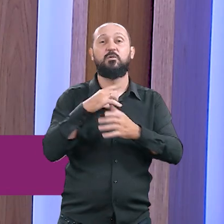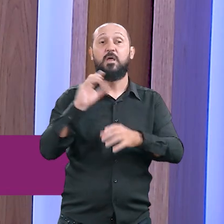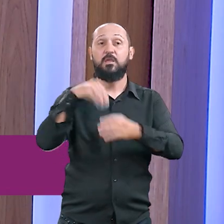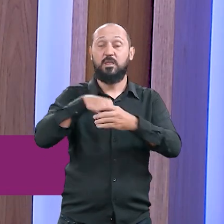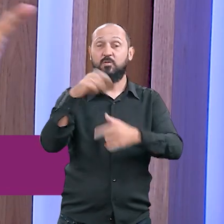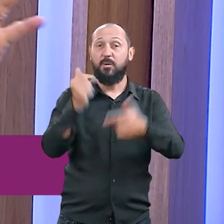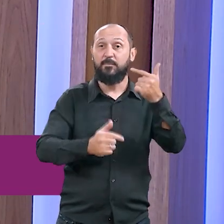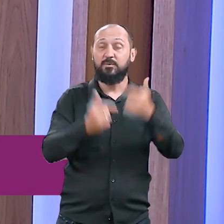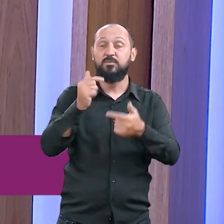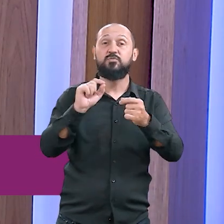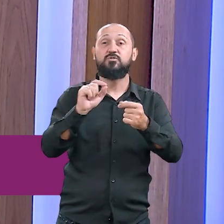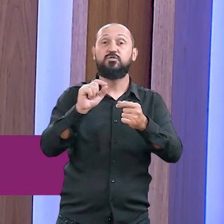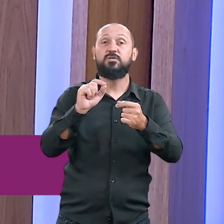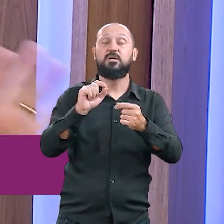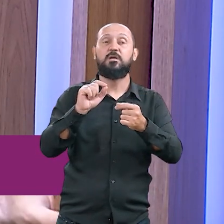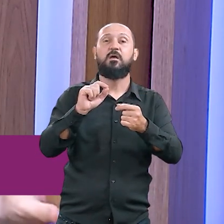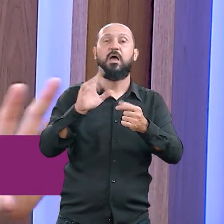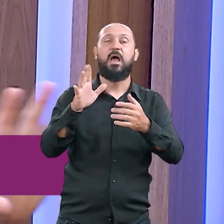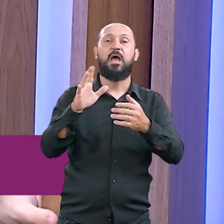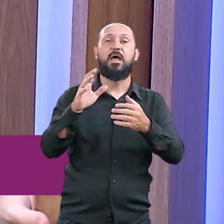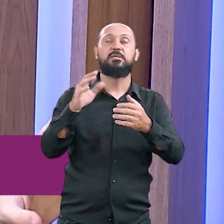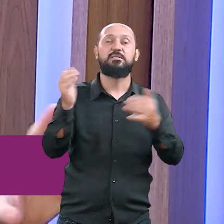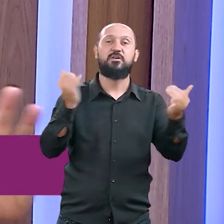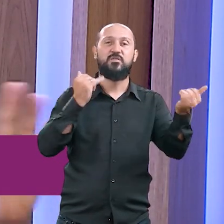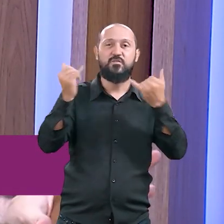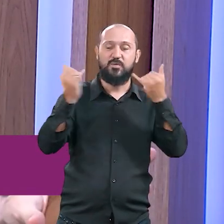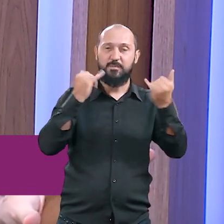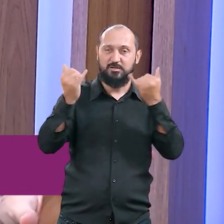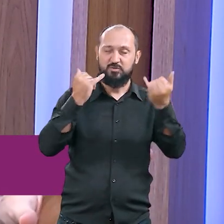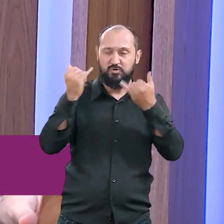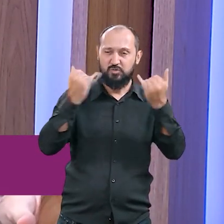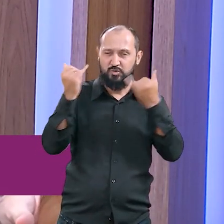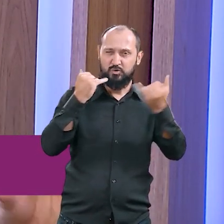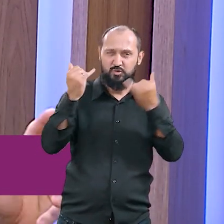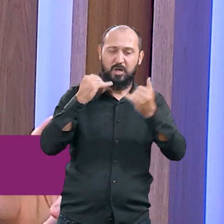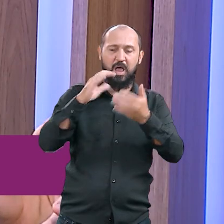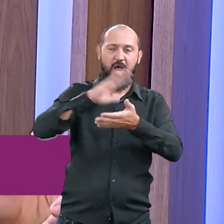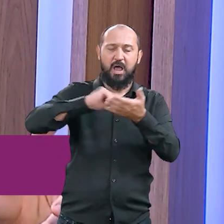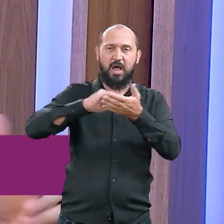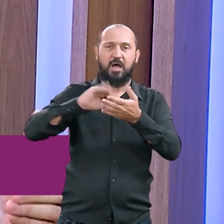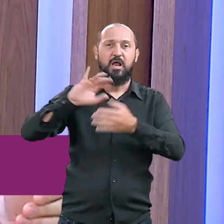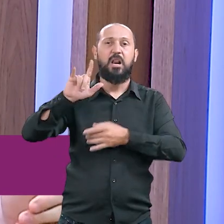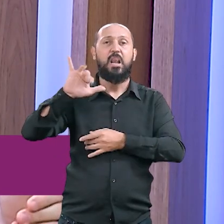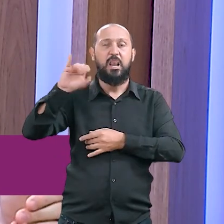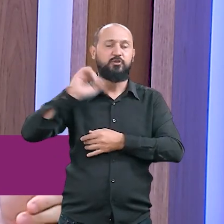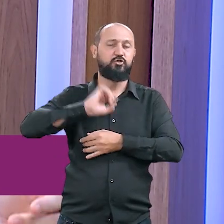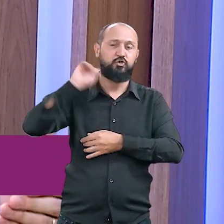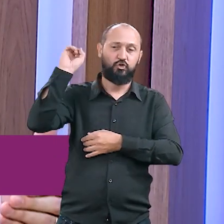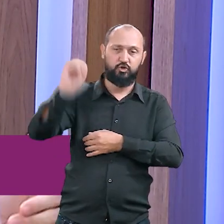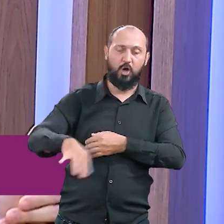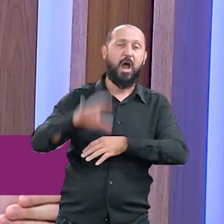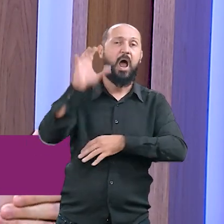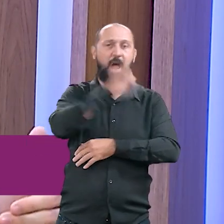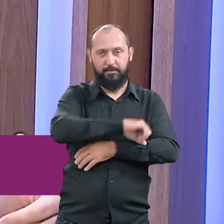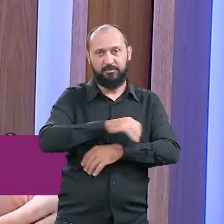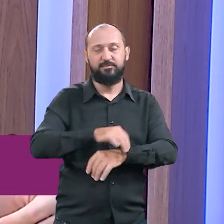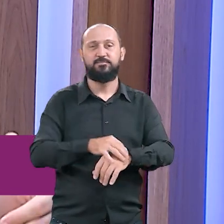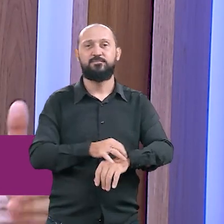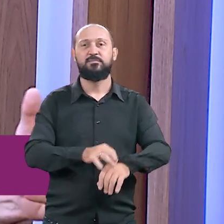crenças. E quem cria, quem tem a inteligência, no caso vai pelo cérebro, sabe como dominar a comunicação para atingir